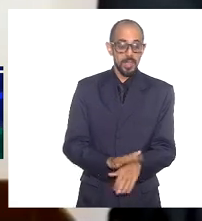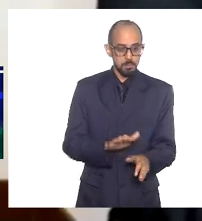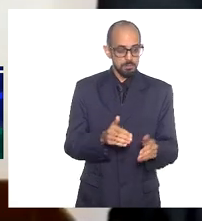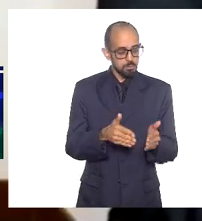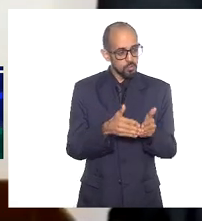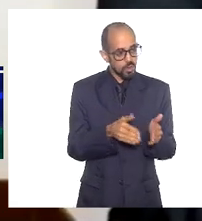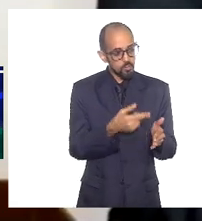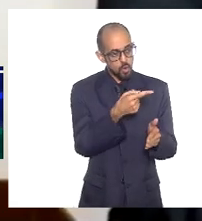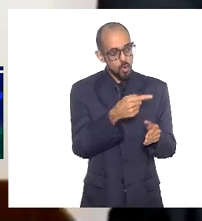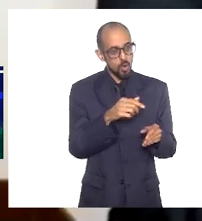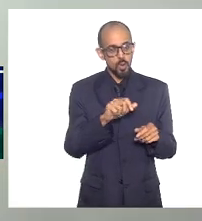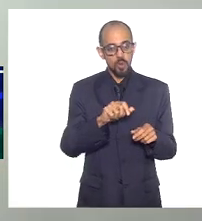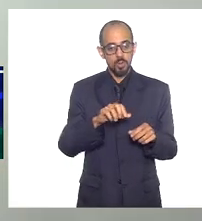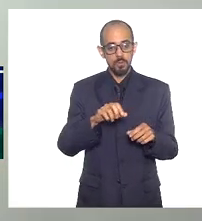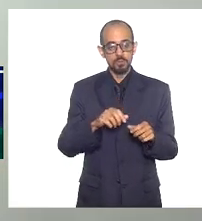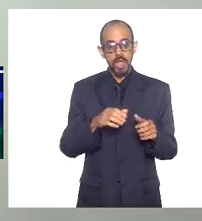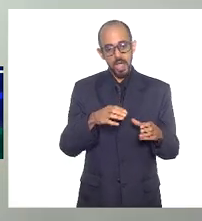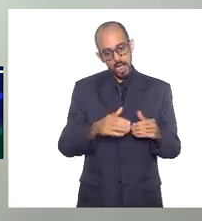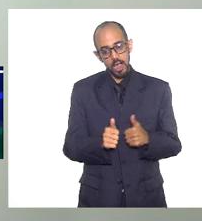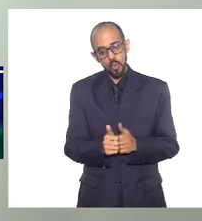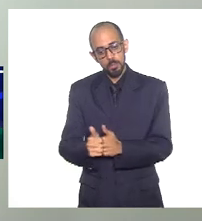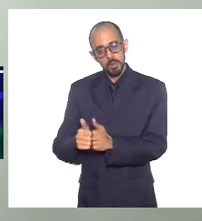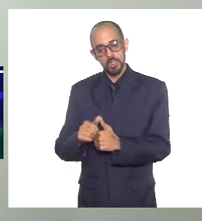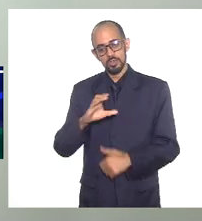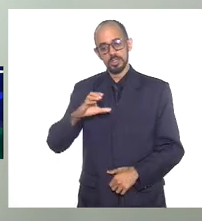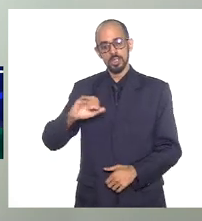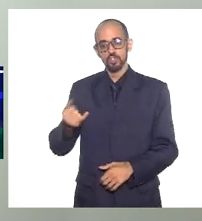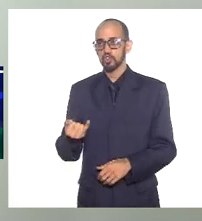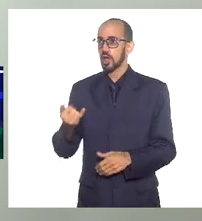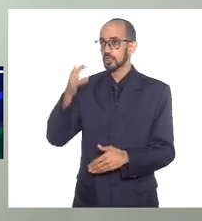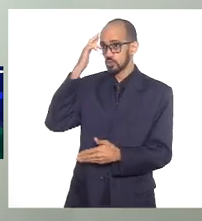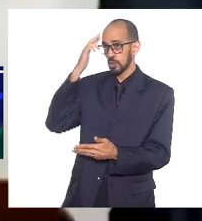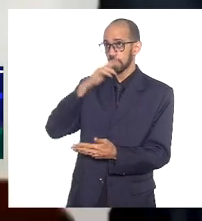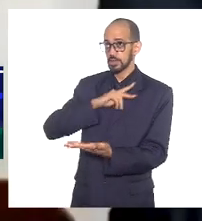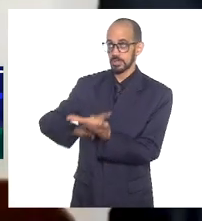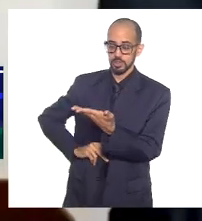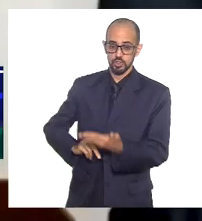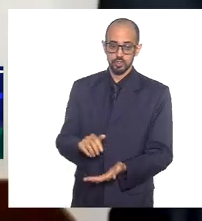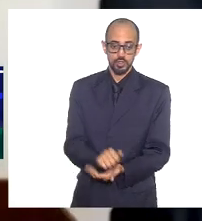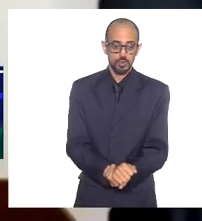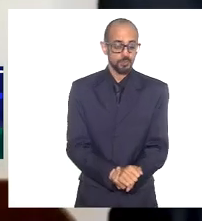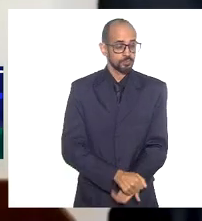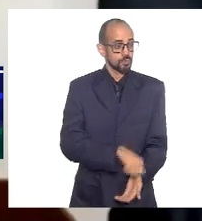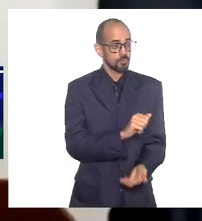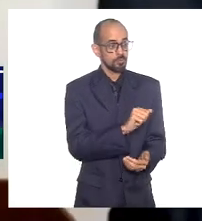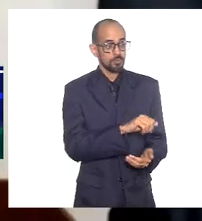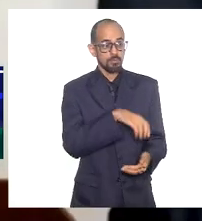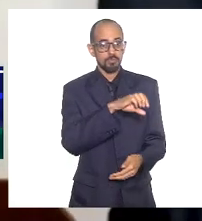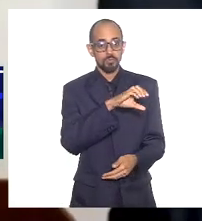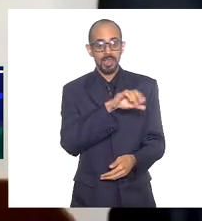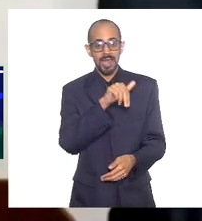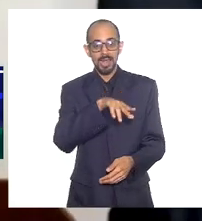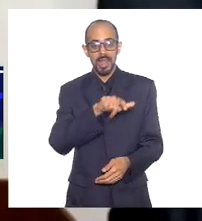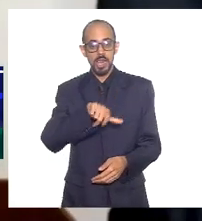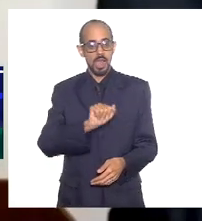deputado Sérgio Fernandes. Acompanha o CCJ, presidente. Pela comissão de orçamento, deputado Márcio Canella.